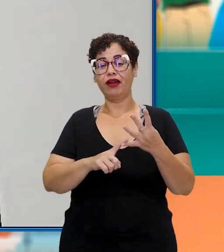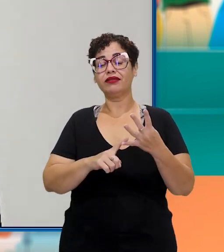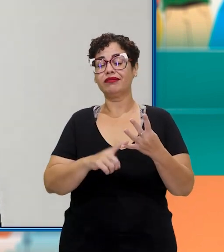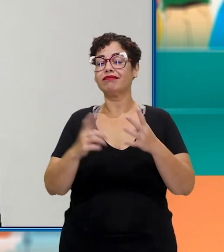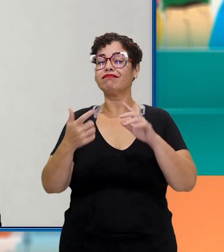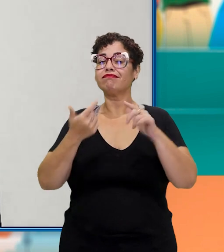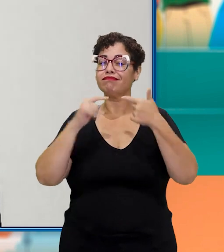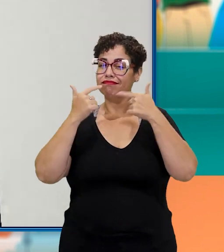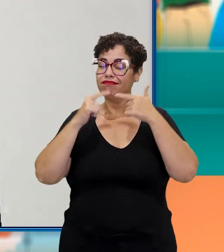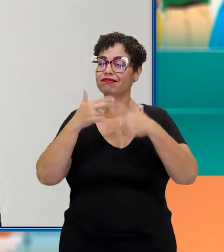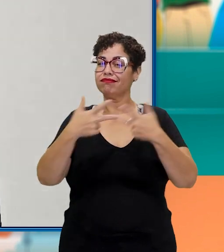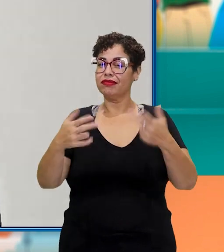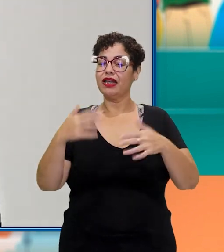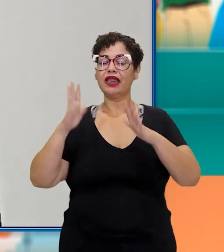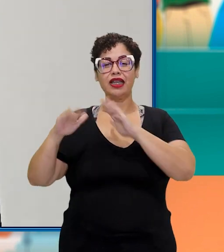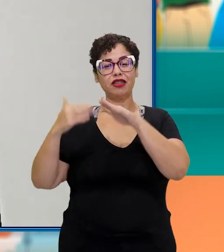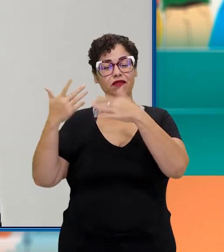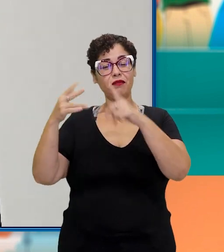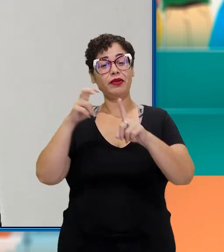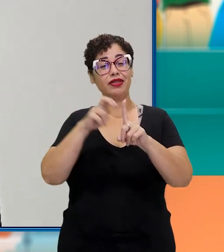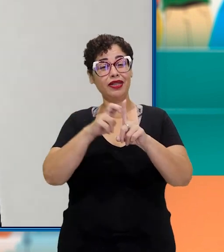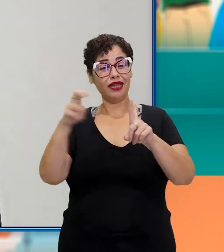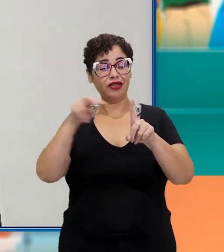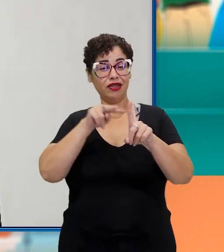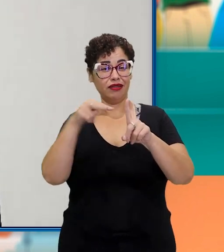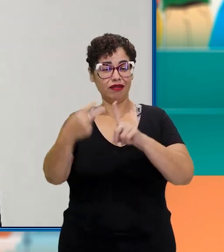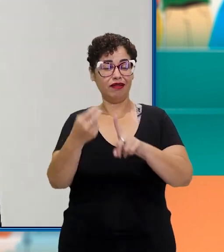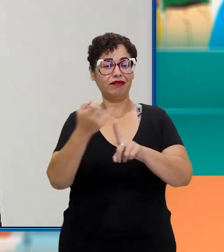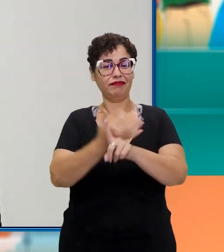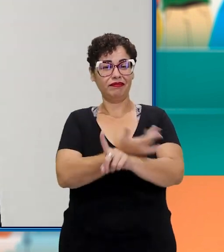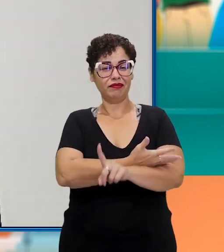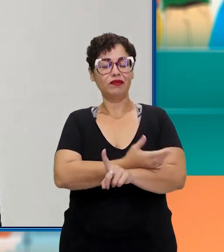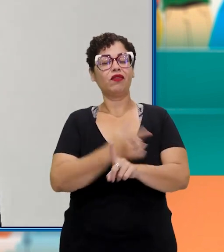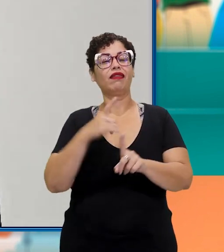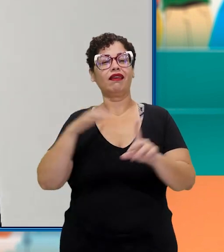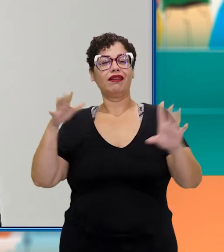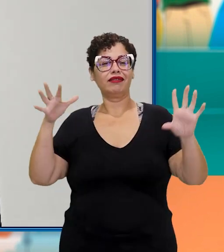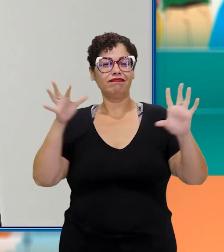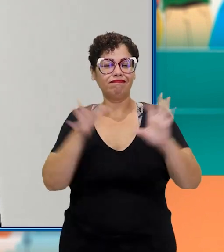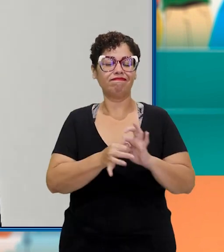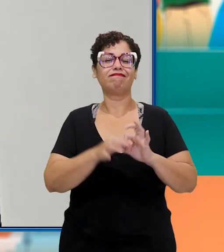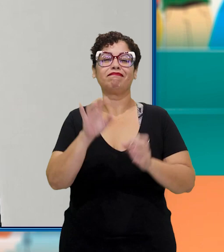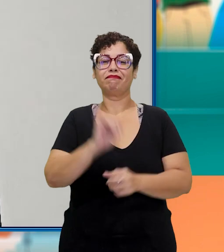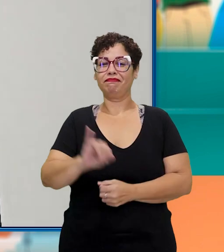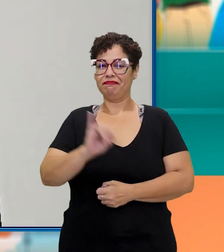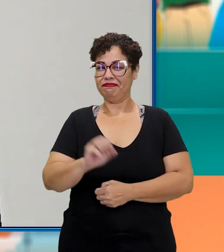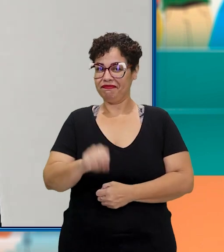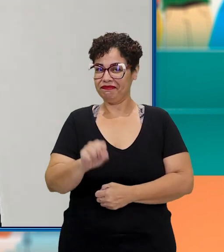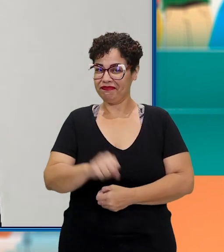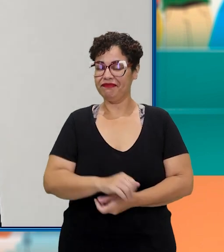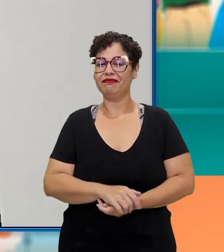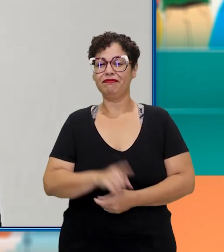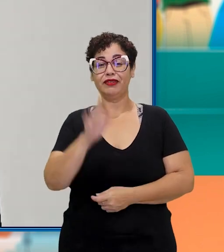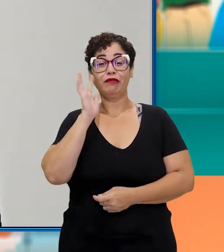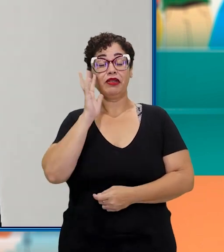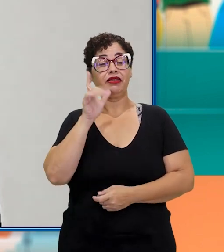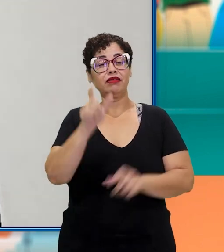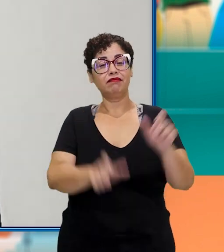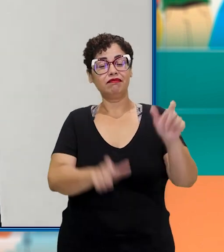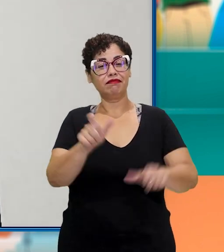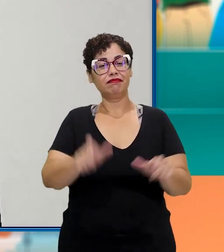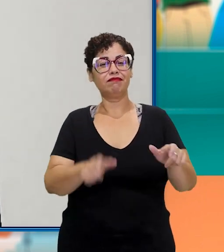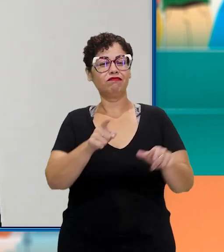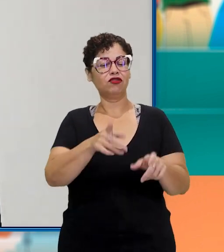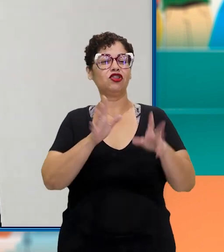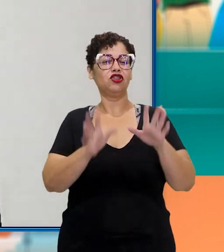4 temperamentos e o desenvolvimento da inteligência socioemocional estão intimamente ligados. Imagino que